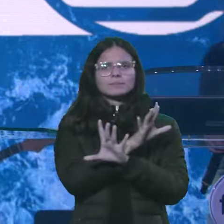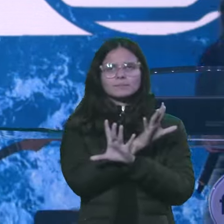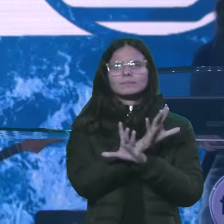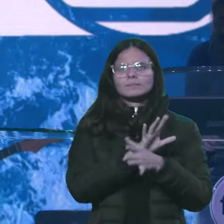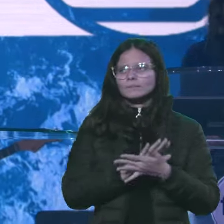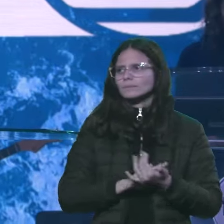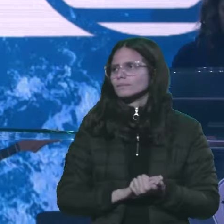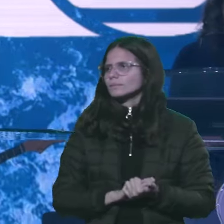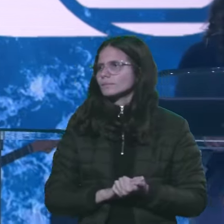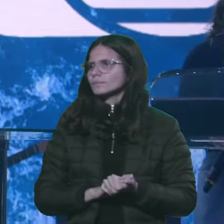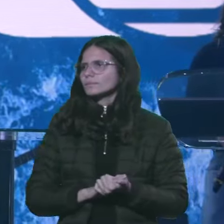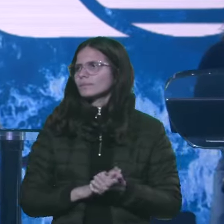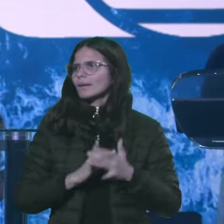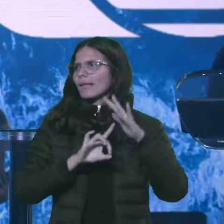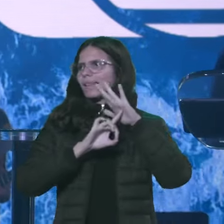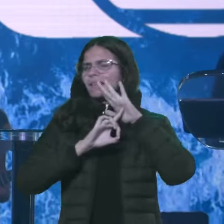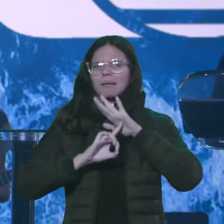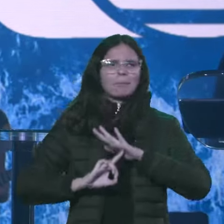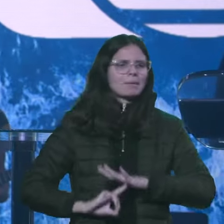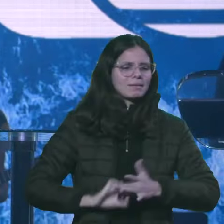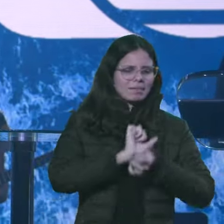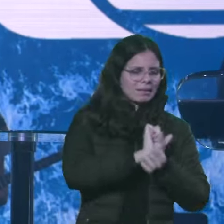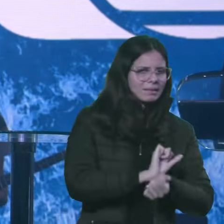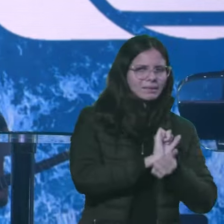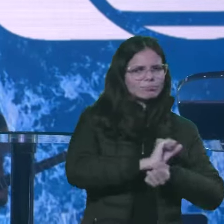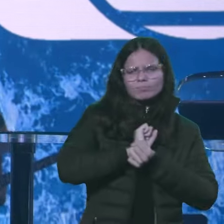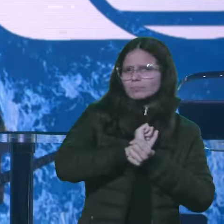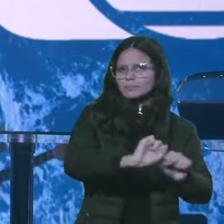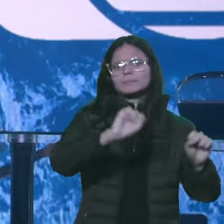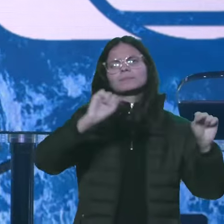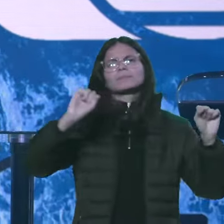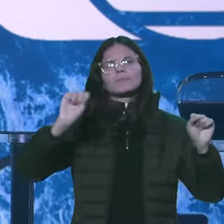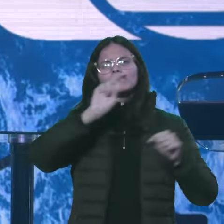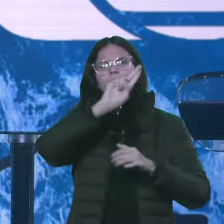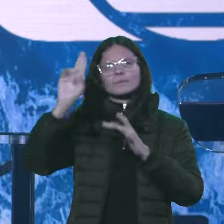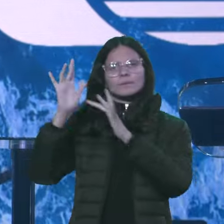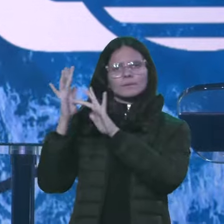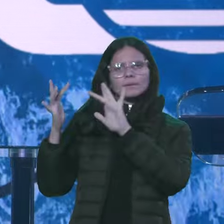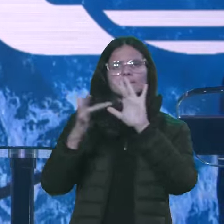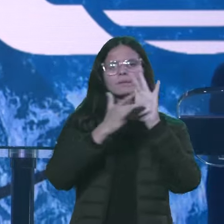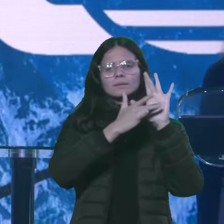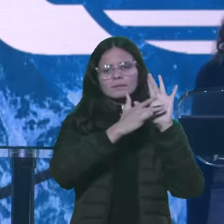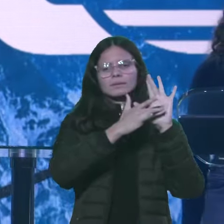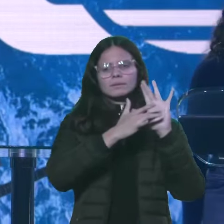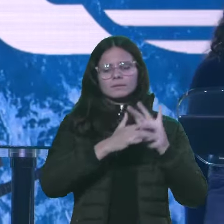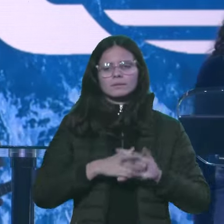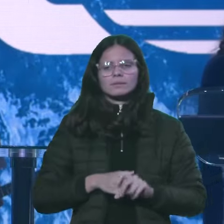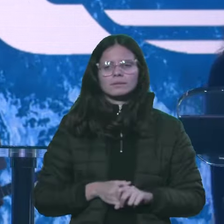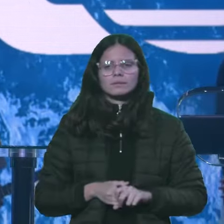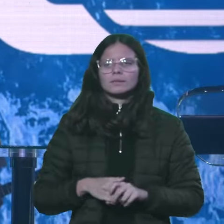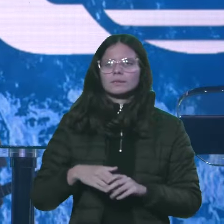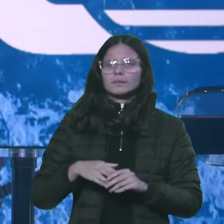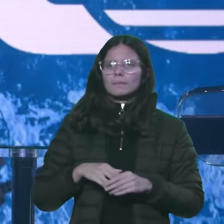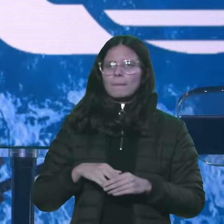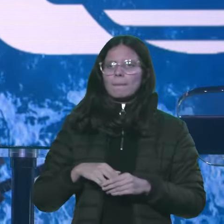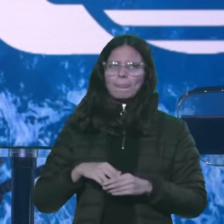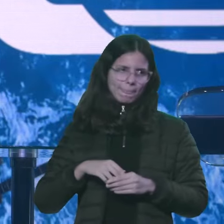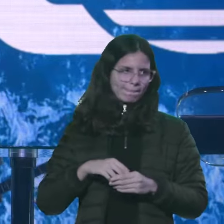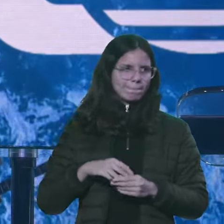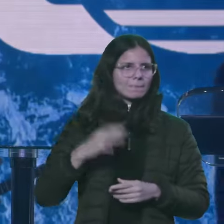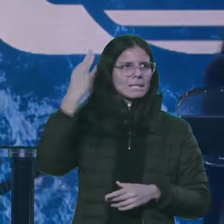do domínio da depressão, chega, em nome de Jesus. Espírito de